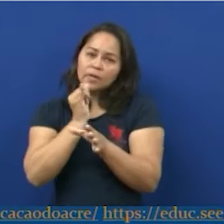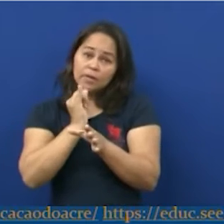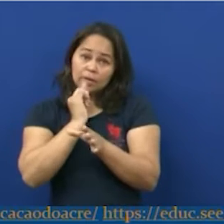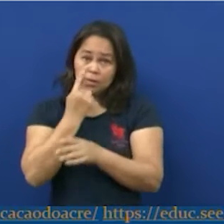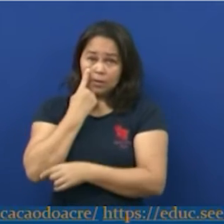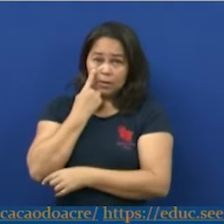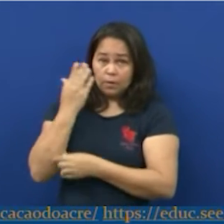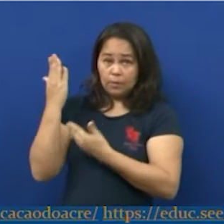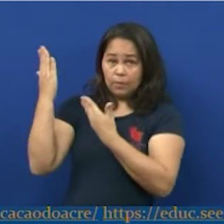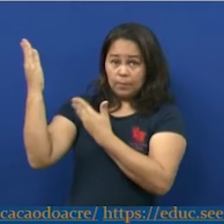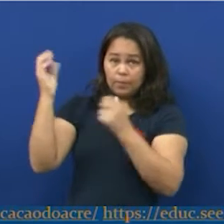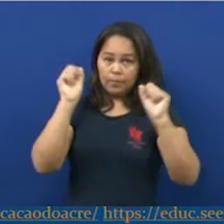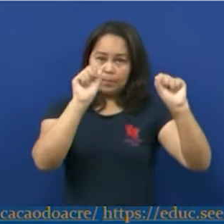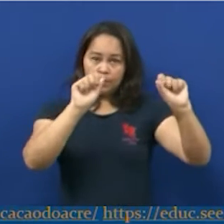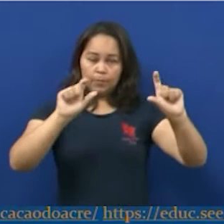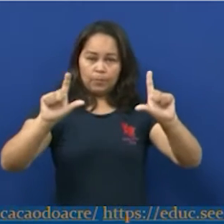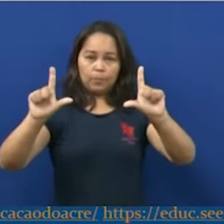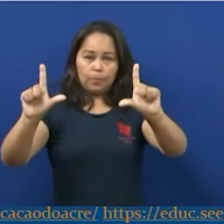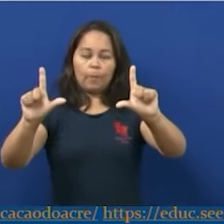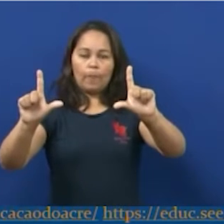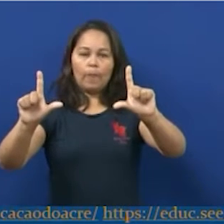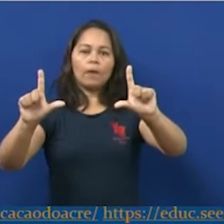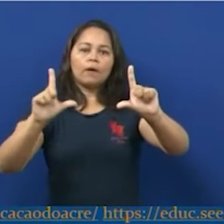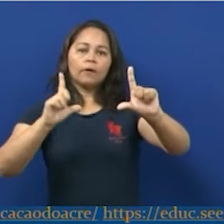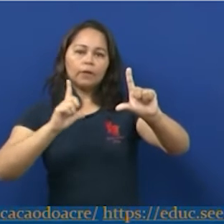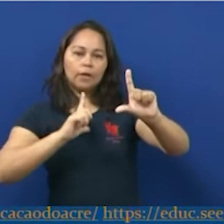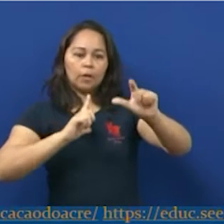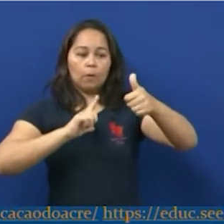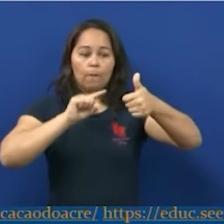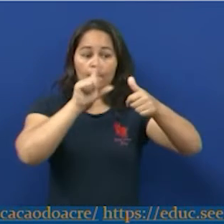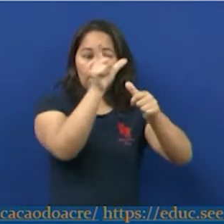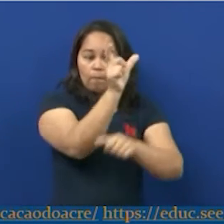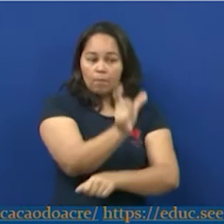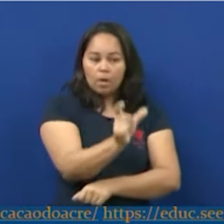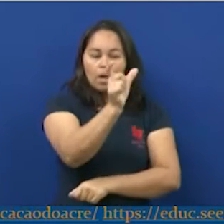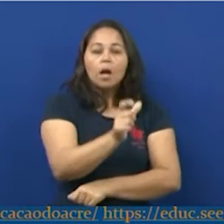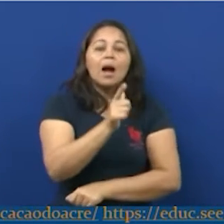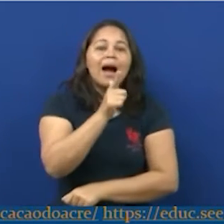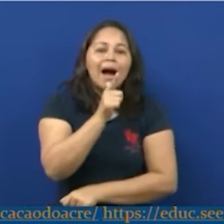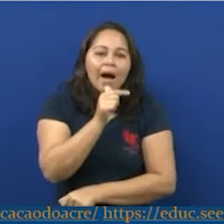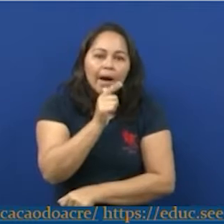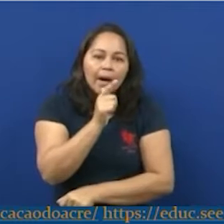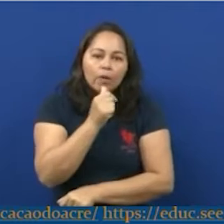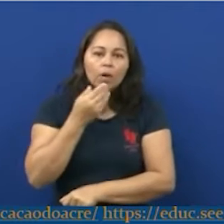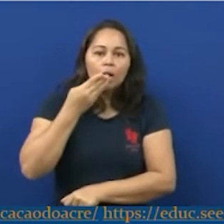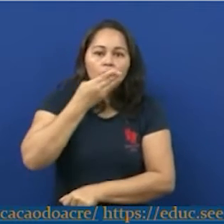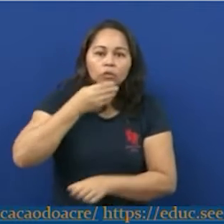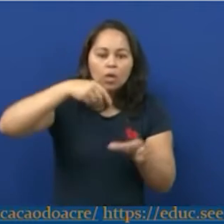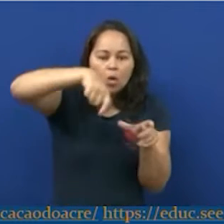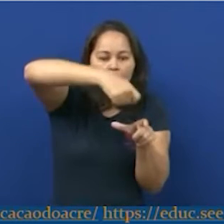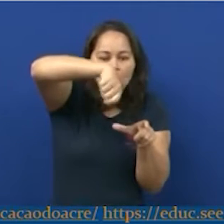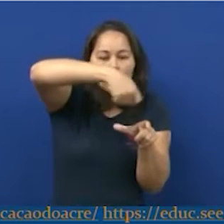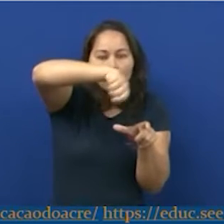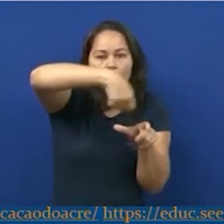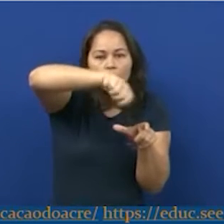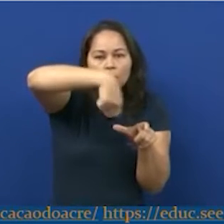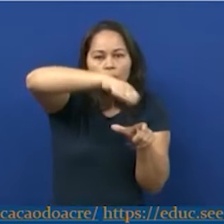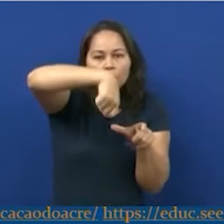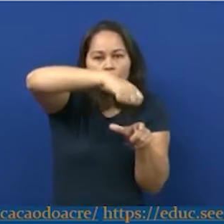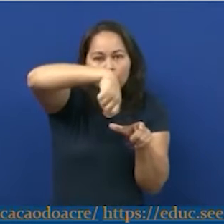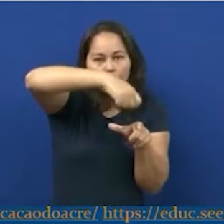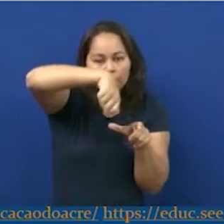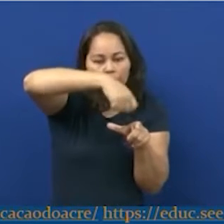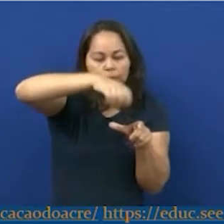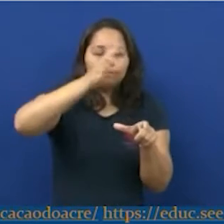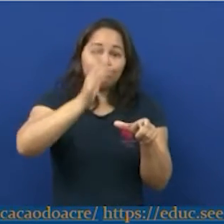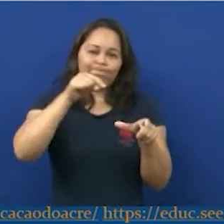aí na tela, você tem no primeiro recipiente, você tem água mais açúcar dissolvido. Ou seja, eu tenho ali uma